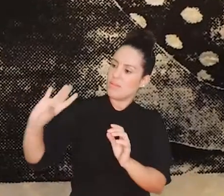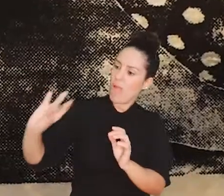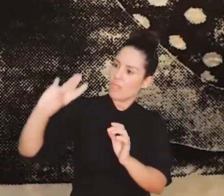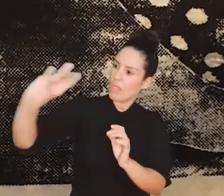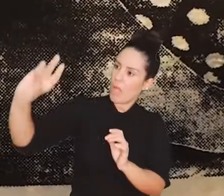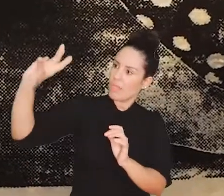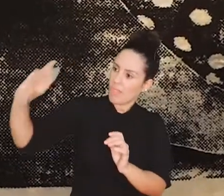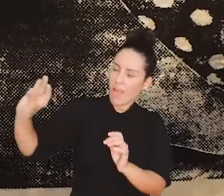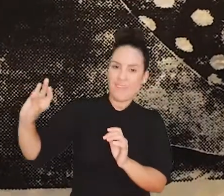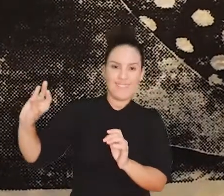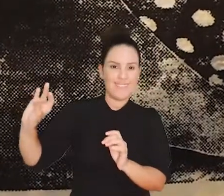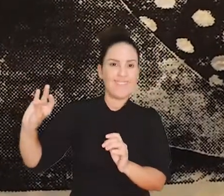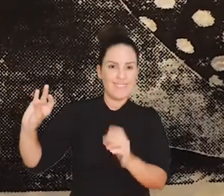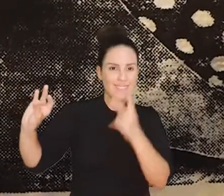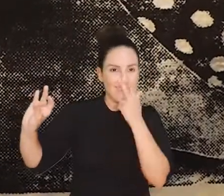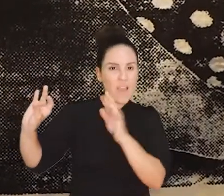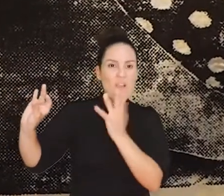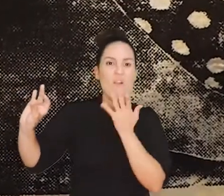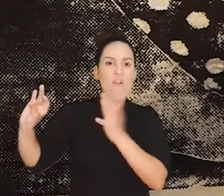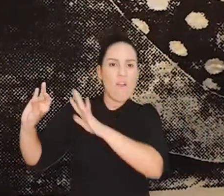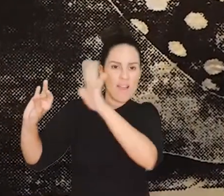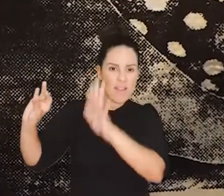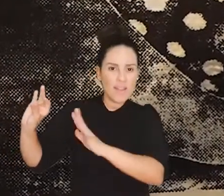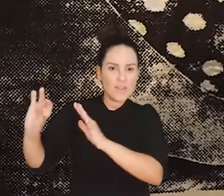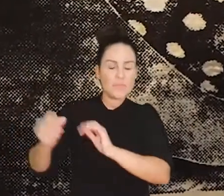Também percebemos na ironia e no